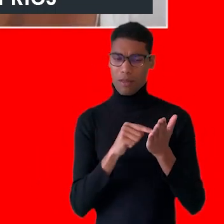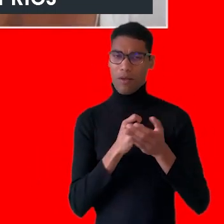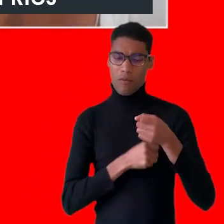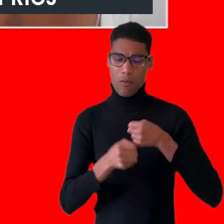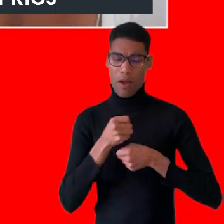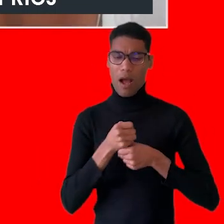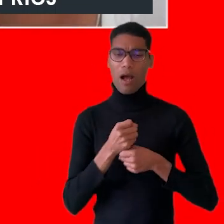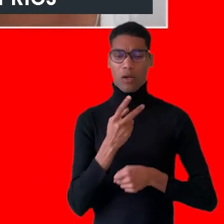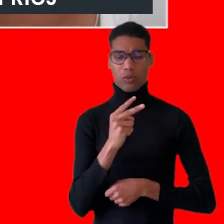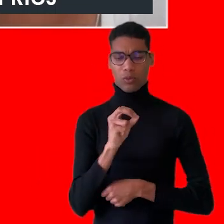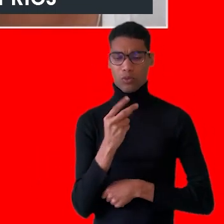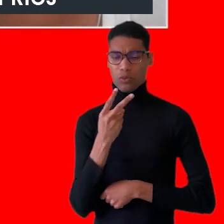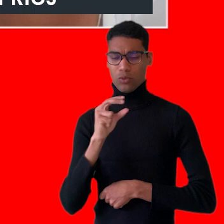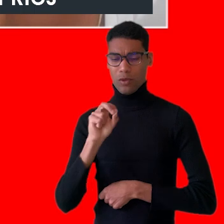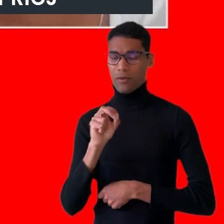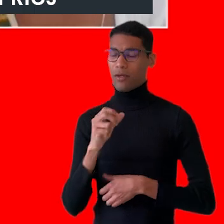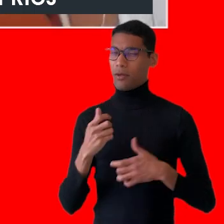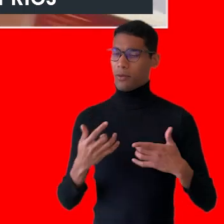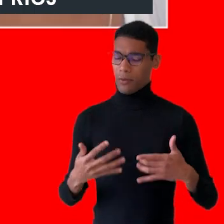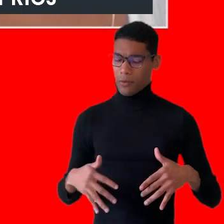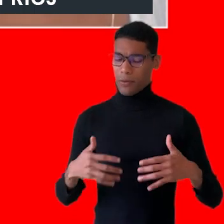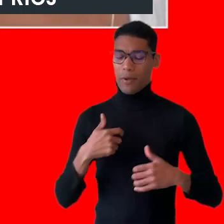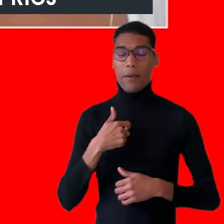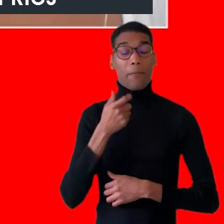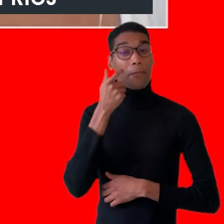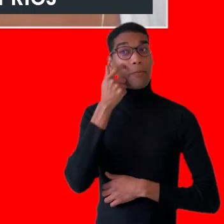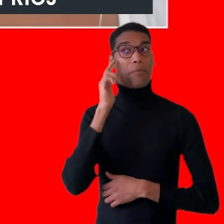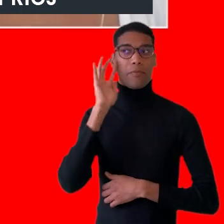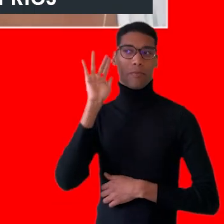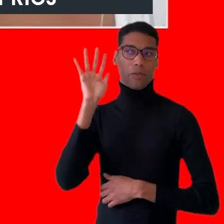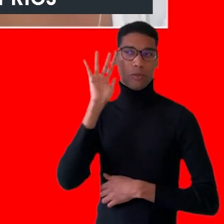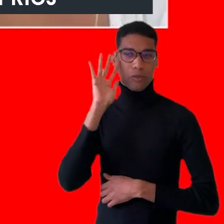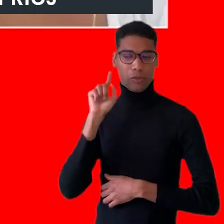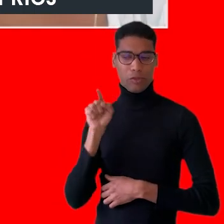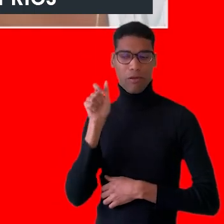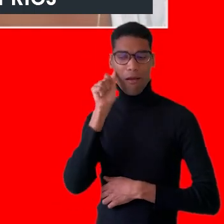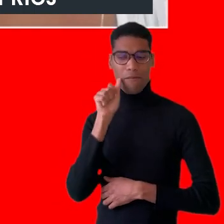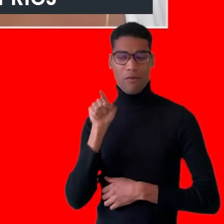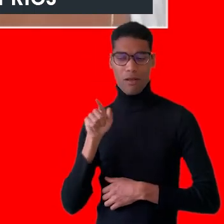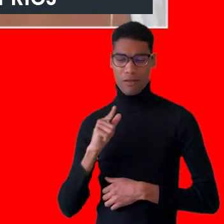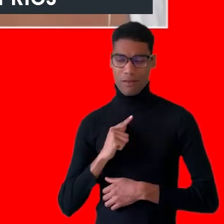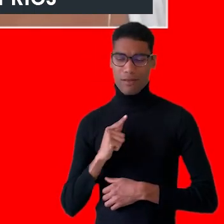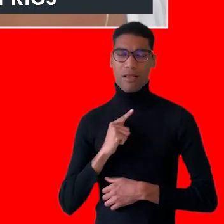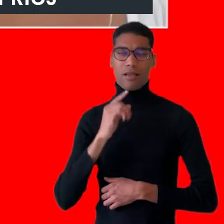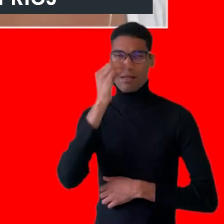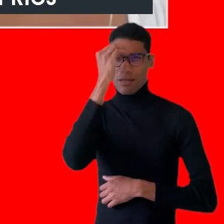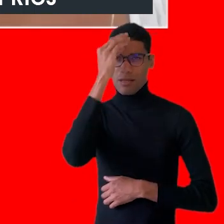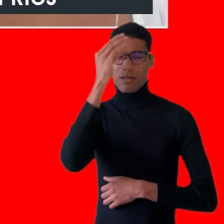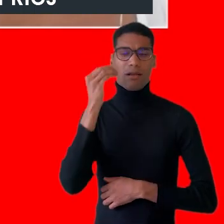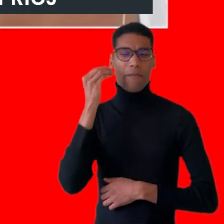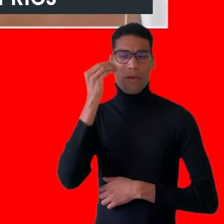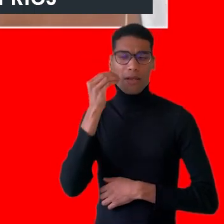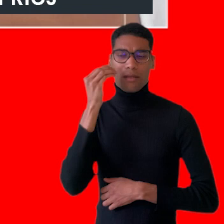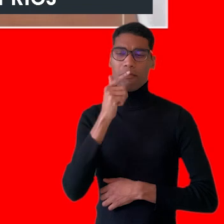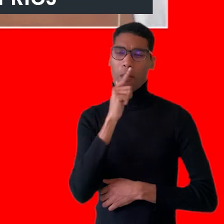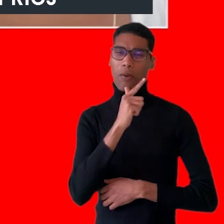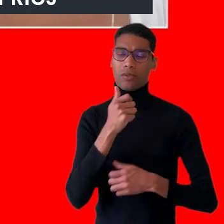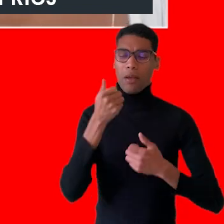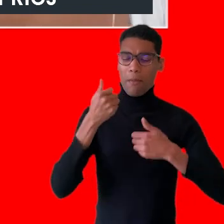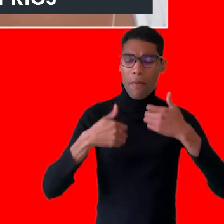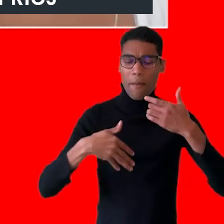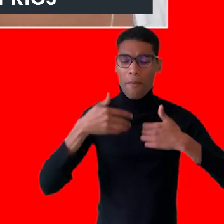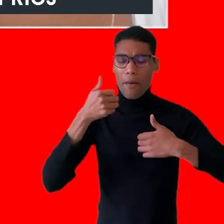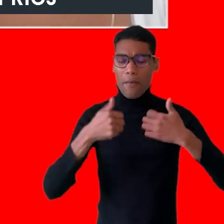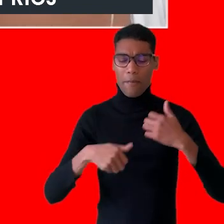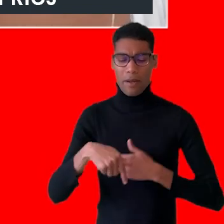2020. Né? Então, com um currículo desse, imagino quanto que ela tem para contribuir hoje com esse nosso debate, né,